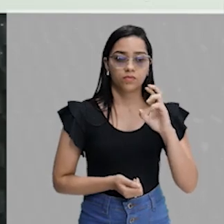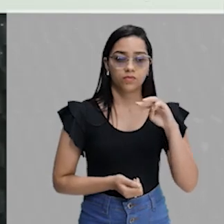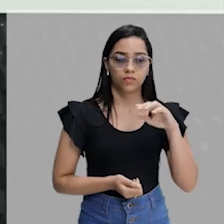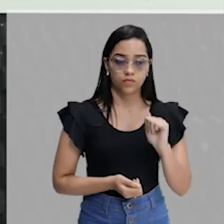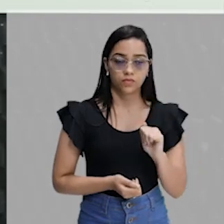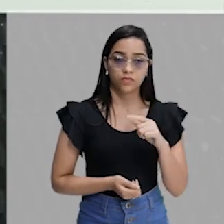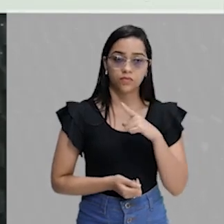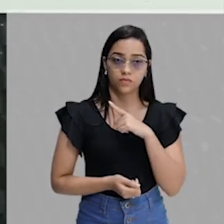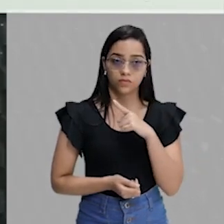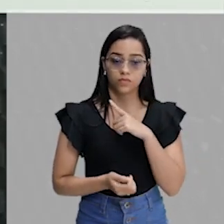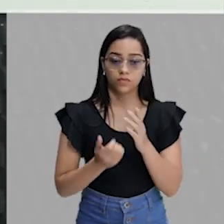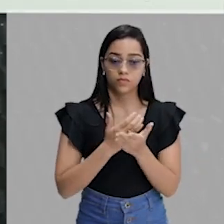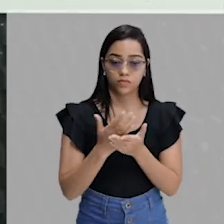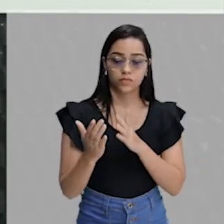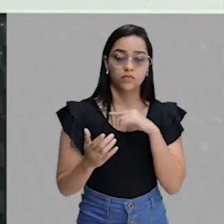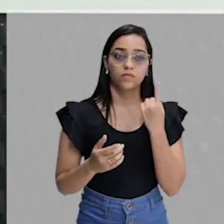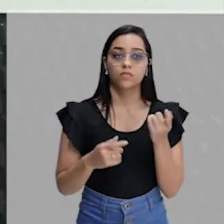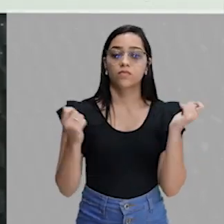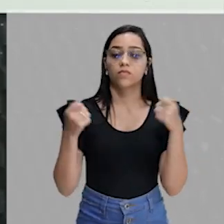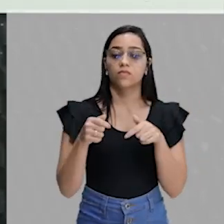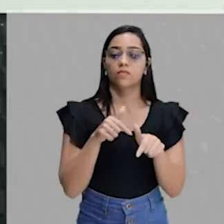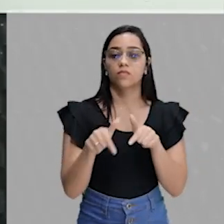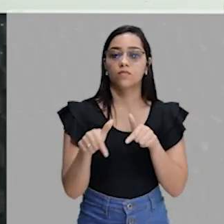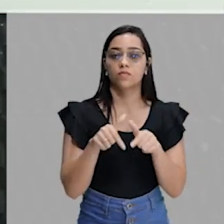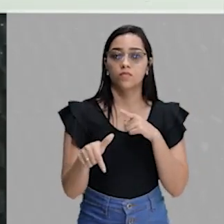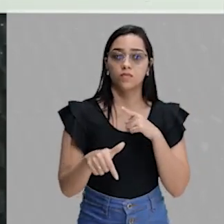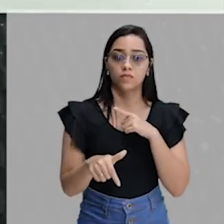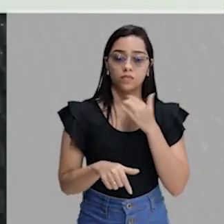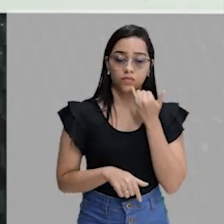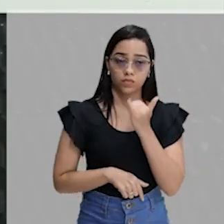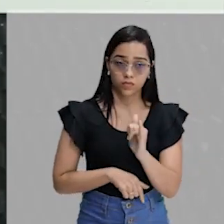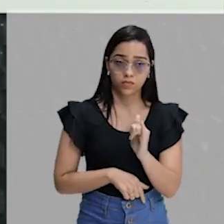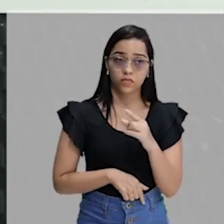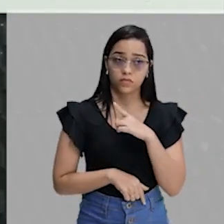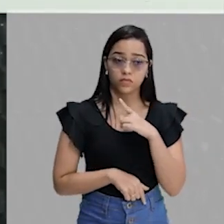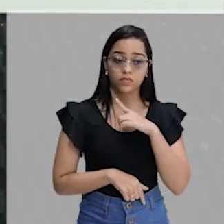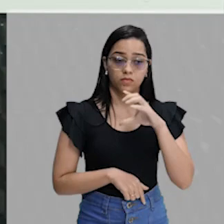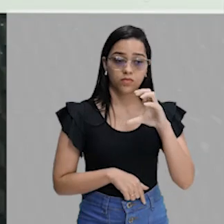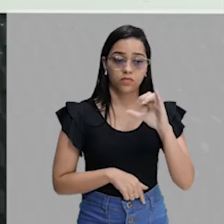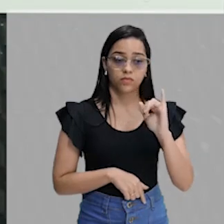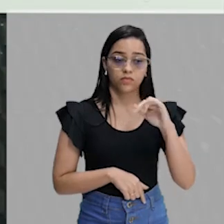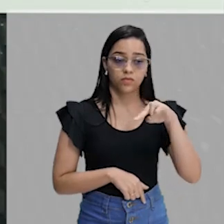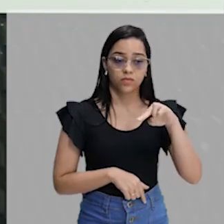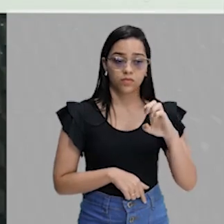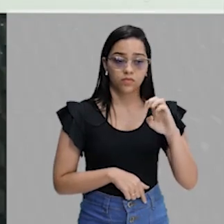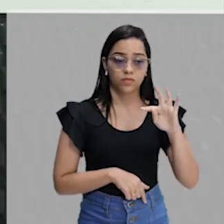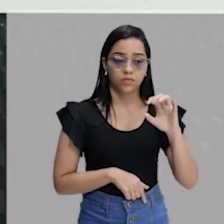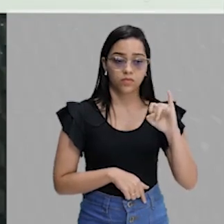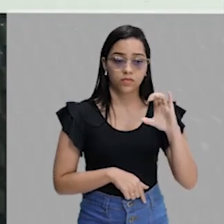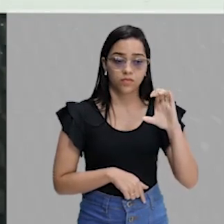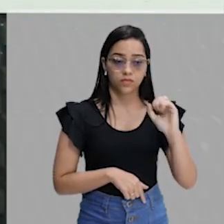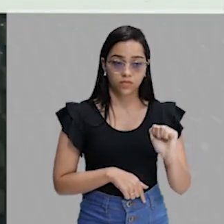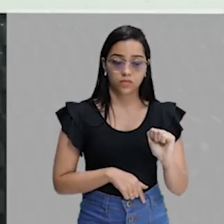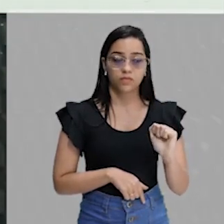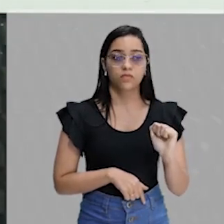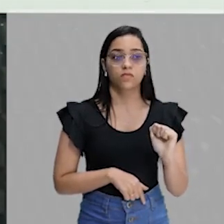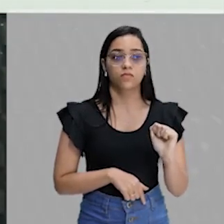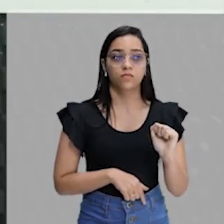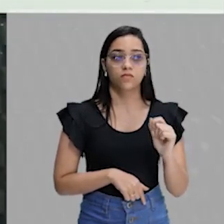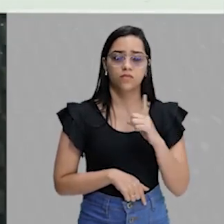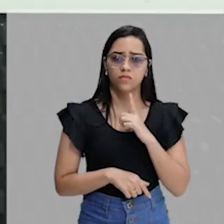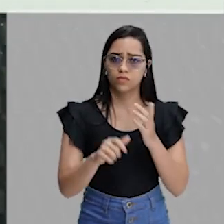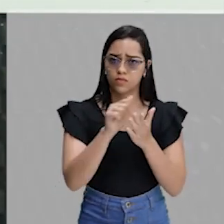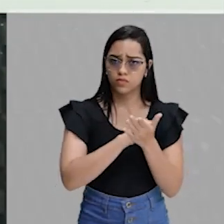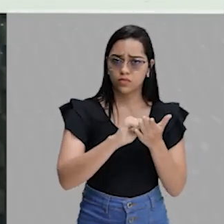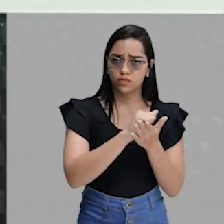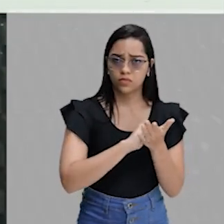pontapé inicial para que a gente trabalhe com a energia, no caso, energia cinética, né, de fato. Então, vou apagar